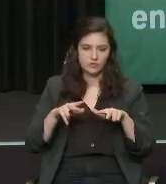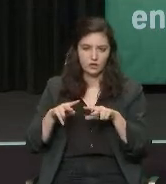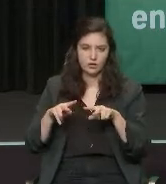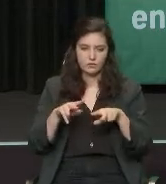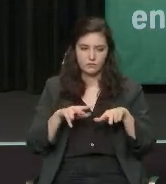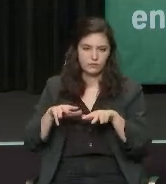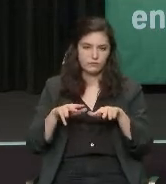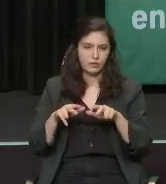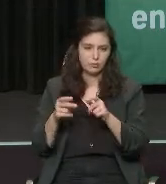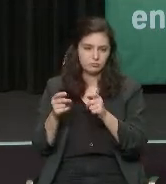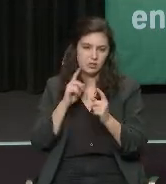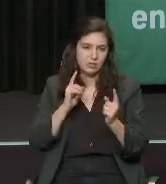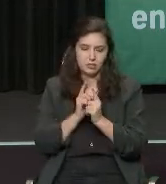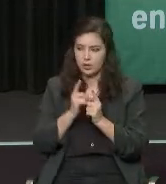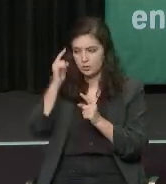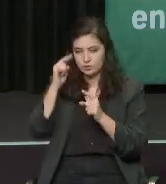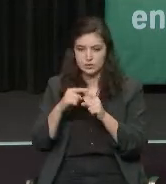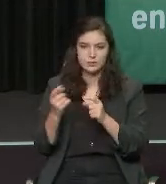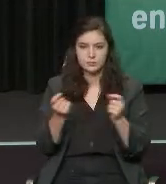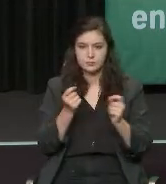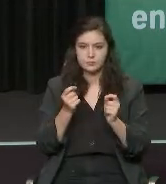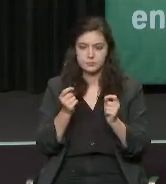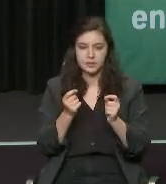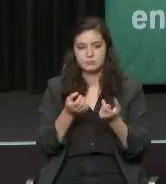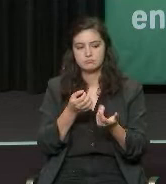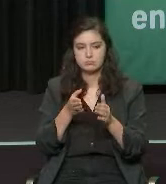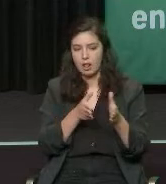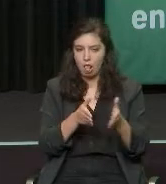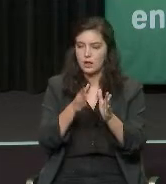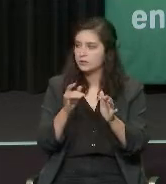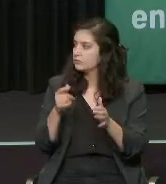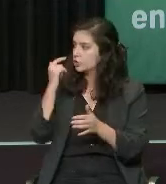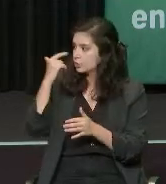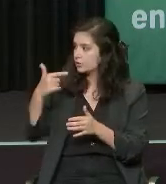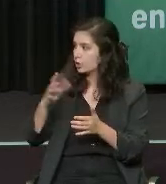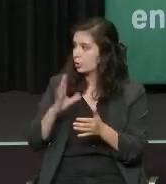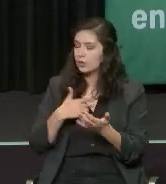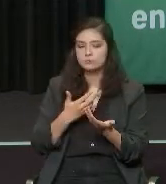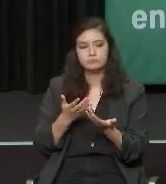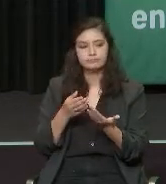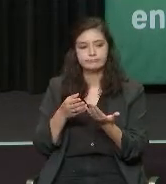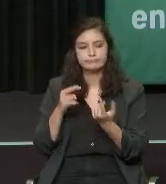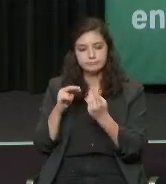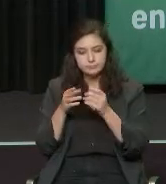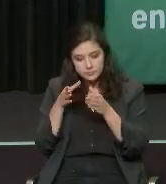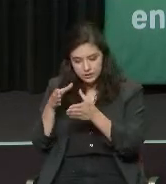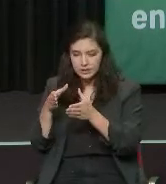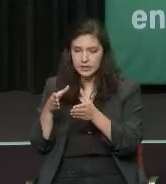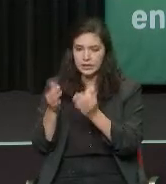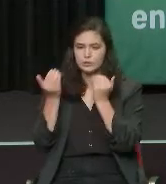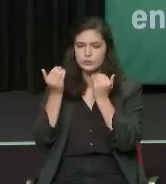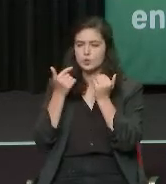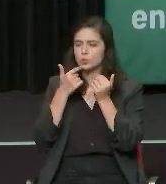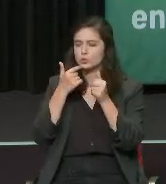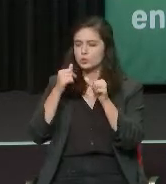um pequeno vídeo para partilhar convosco, para enquadrar a nossa discussão, particularmente quando olhamos